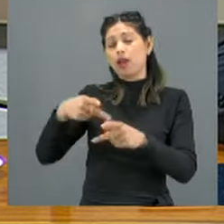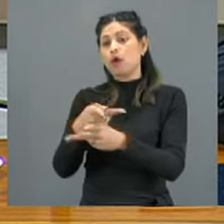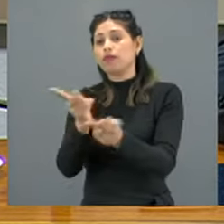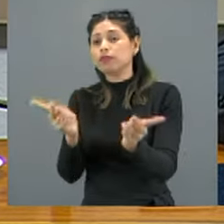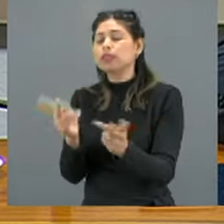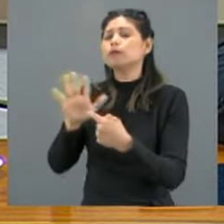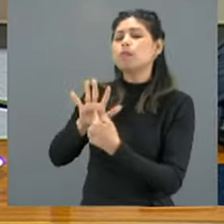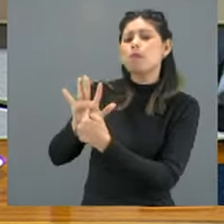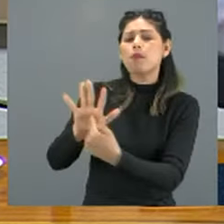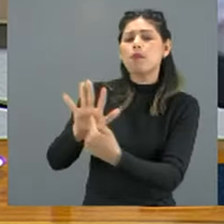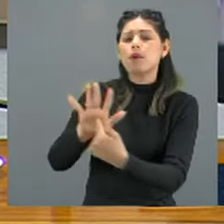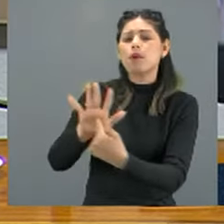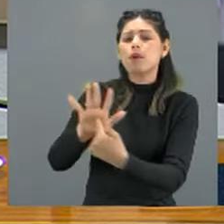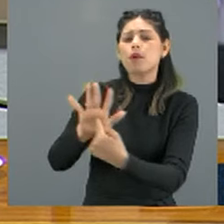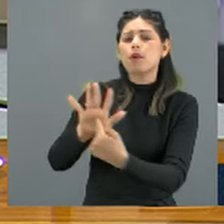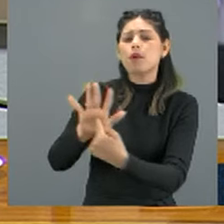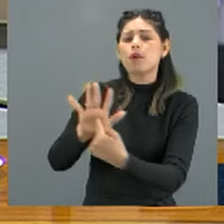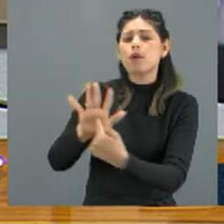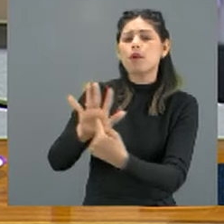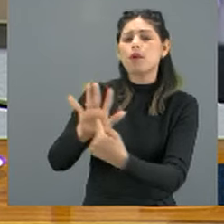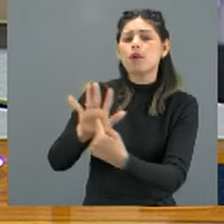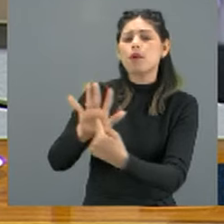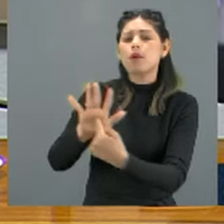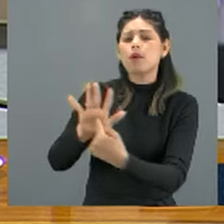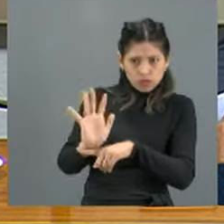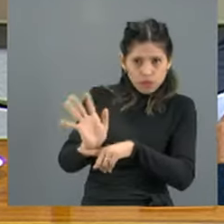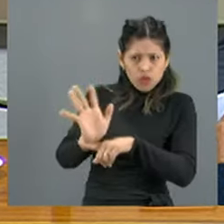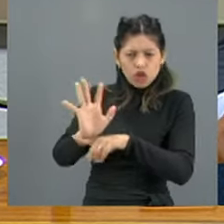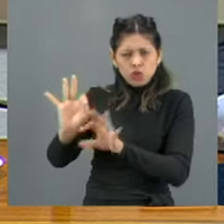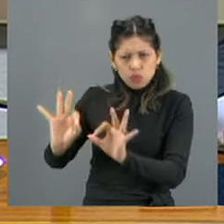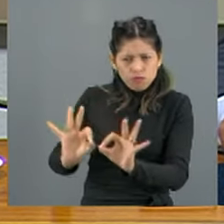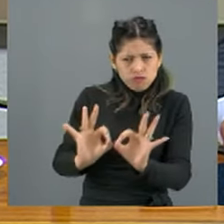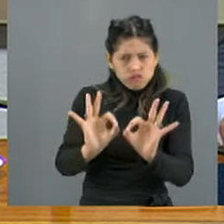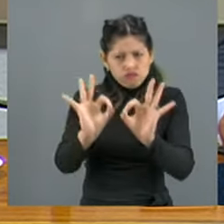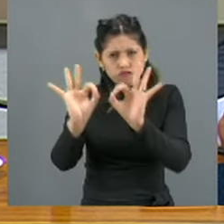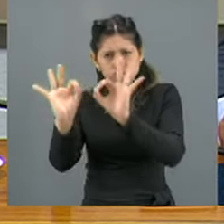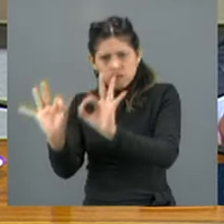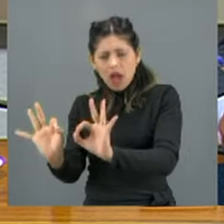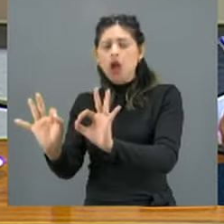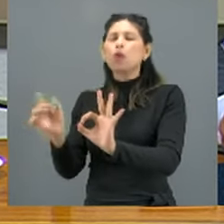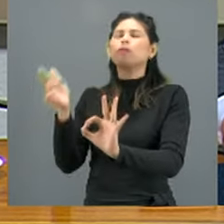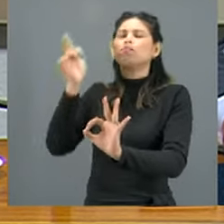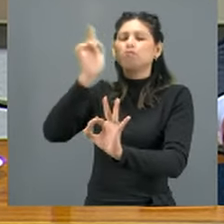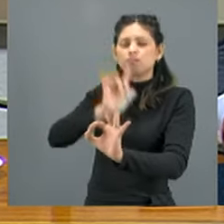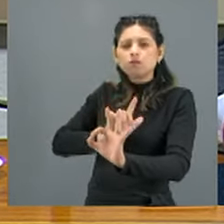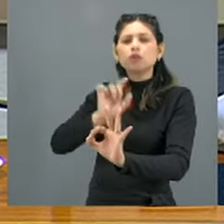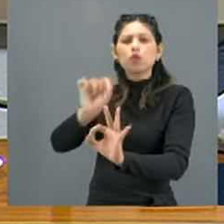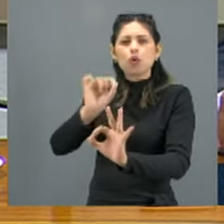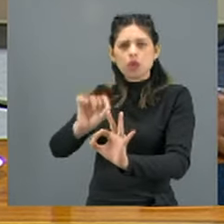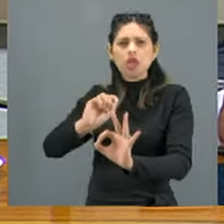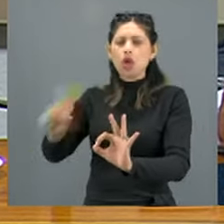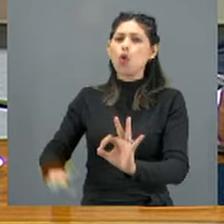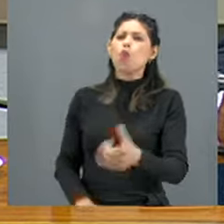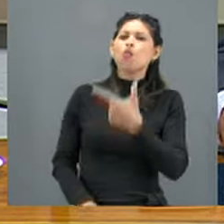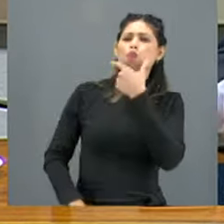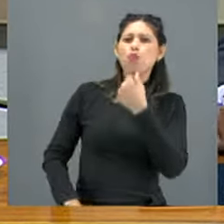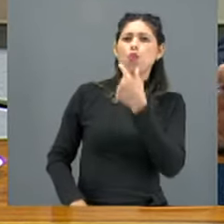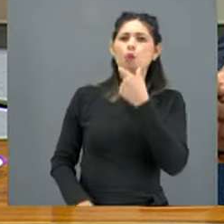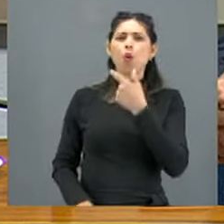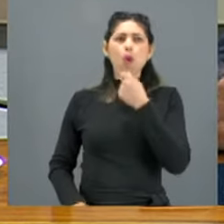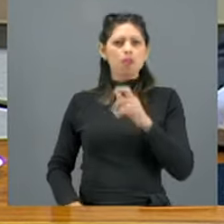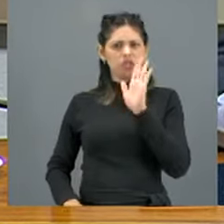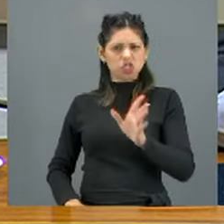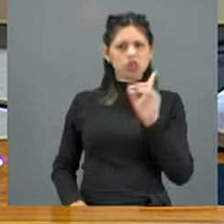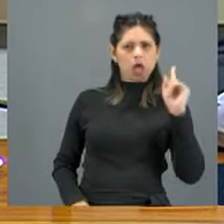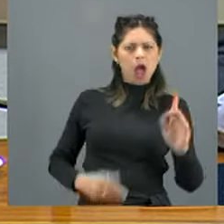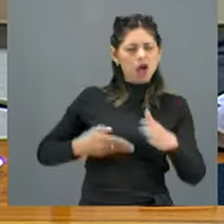Primeiro, está aí os vídeos que o senador Plínio mostra. Nós pudemos assistir um homem acostumado a enfrentar